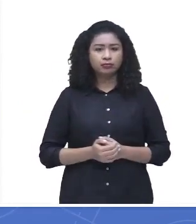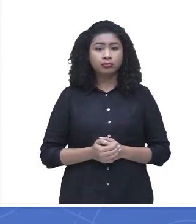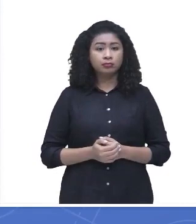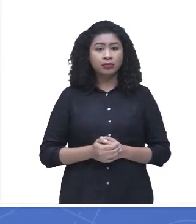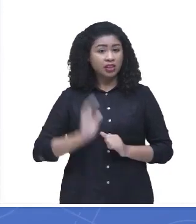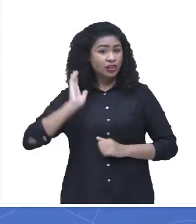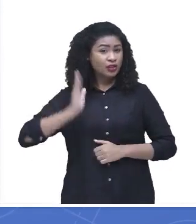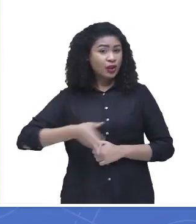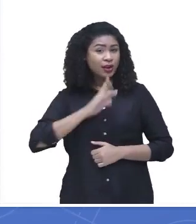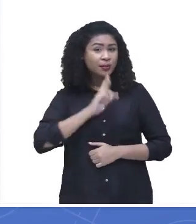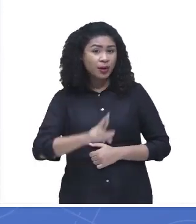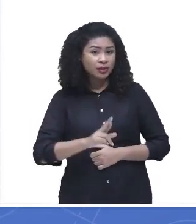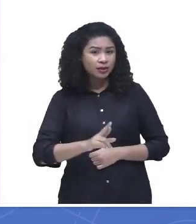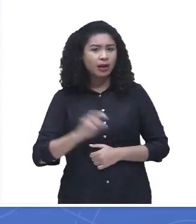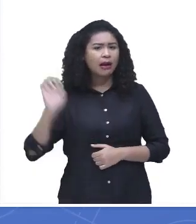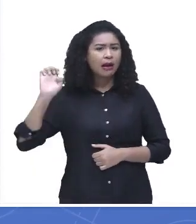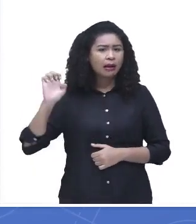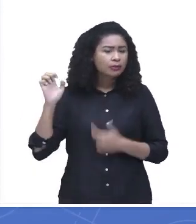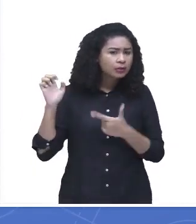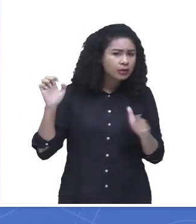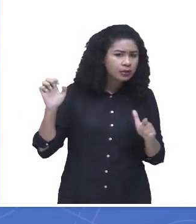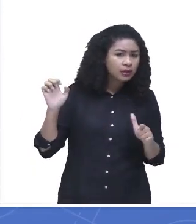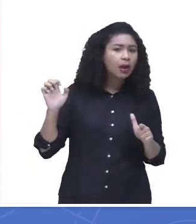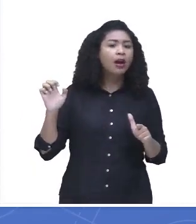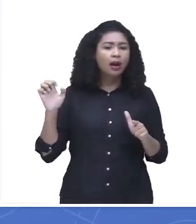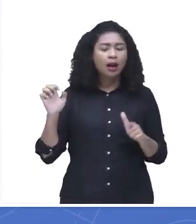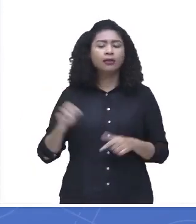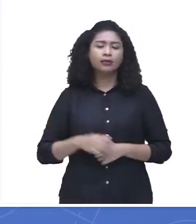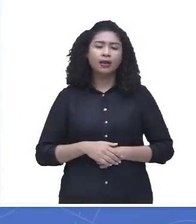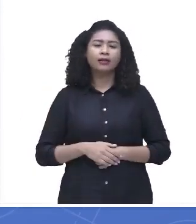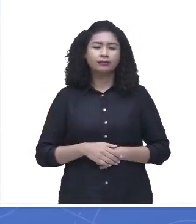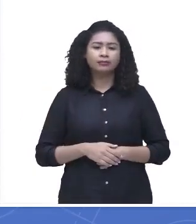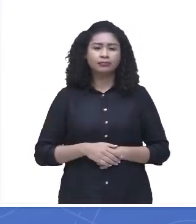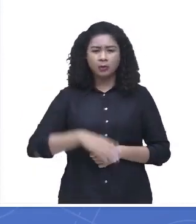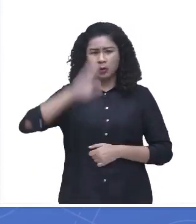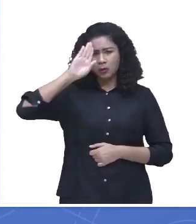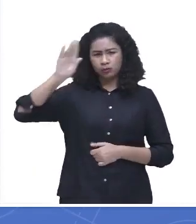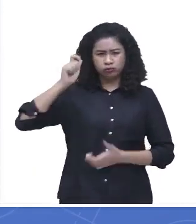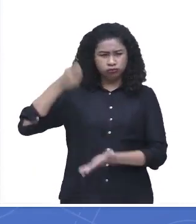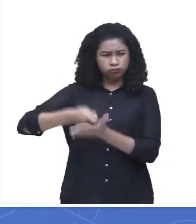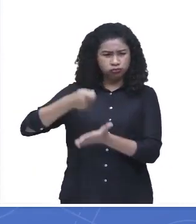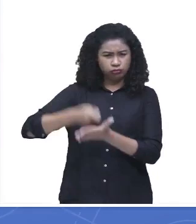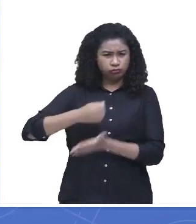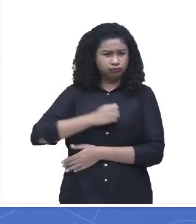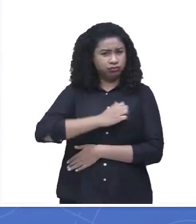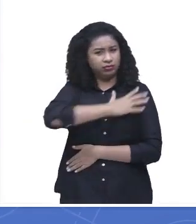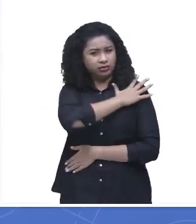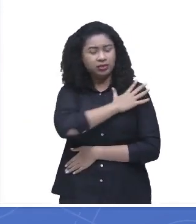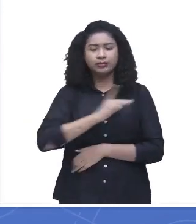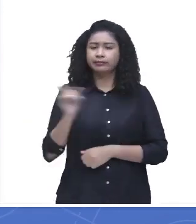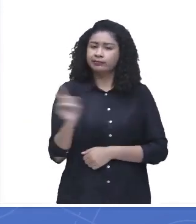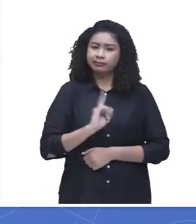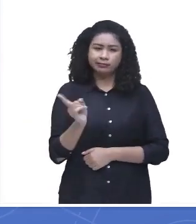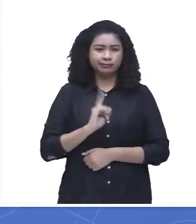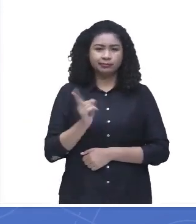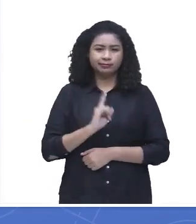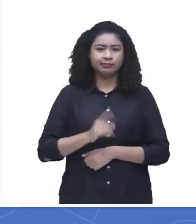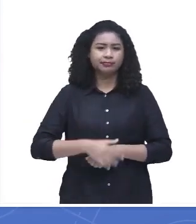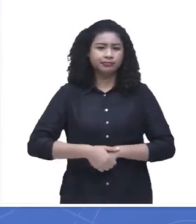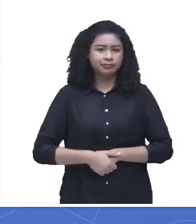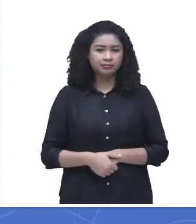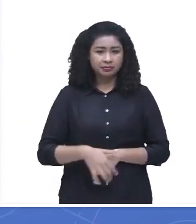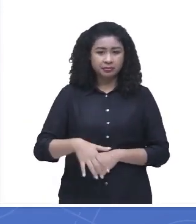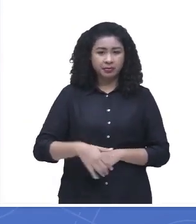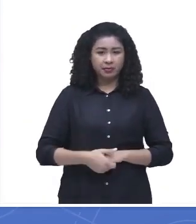Opa, já vamos direto para a resposta? Não tem problema. Olha aí, intervenção militar? Não, né, gente? Não foi o México nem o Canadá que ajudaram as 13 colônias.